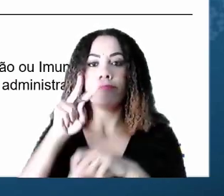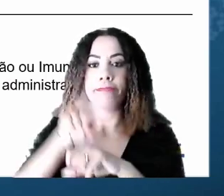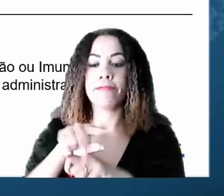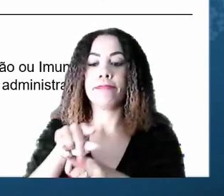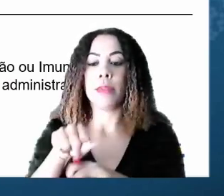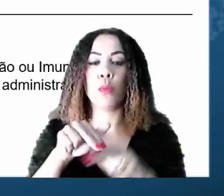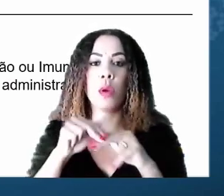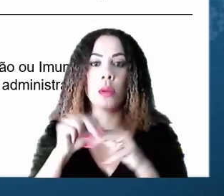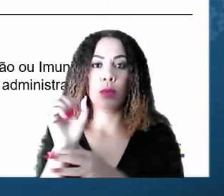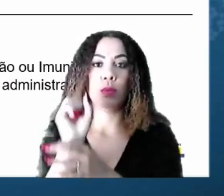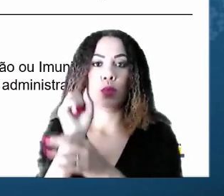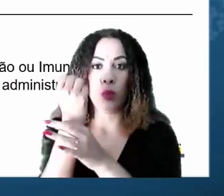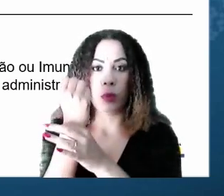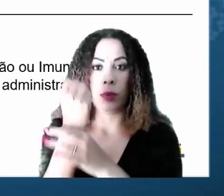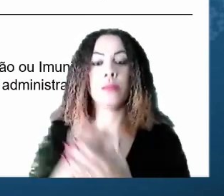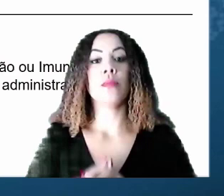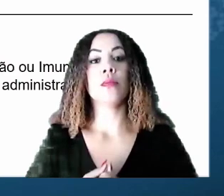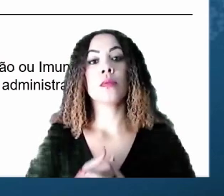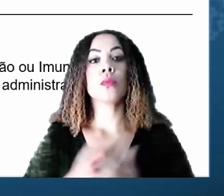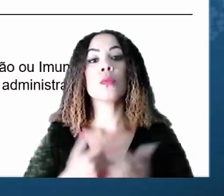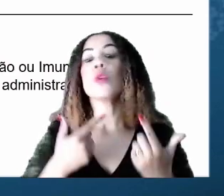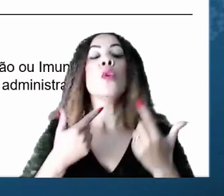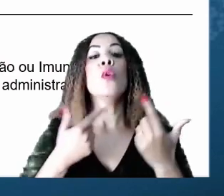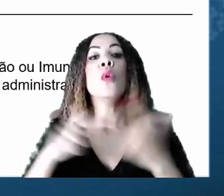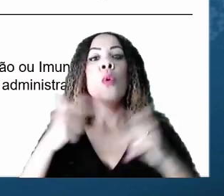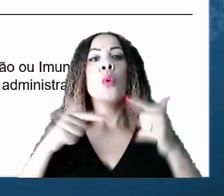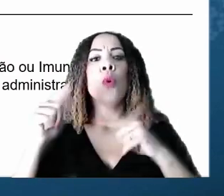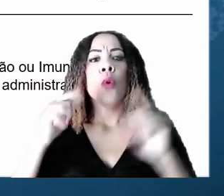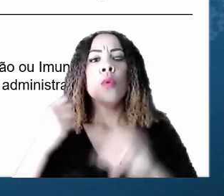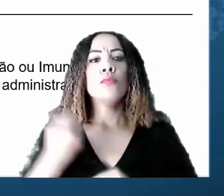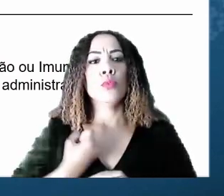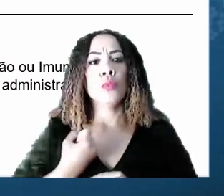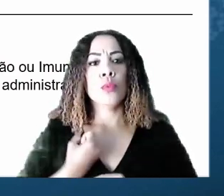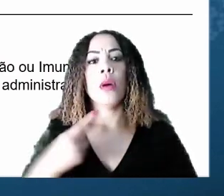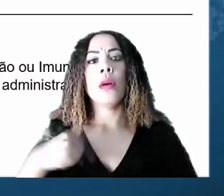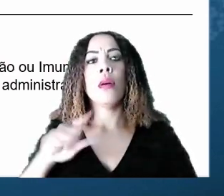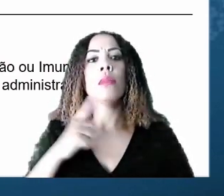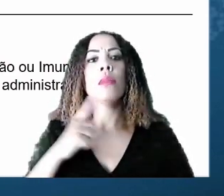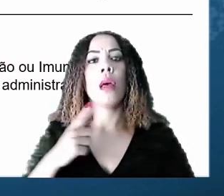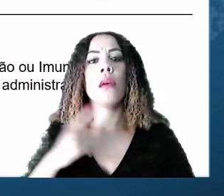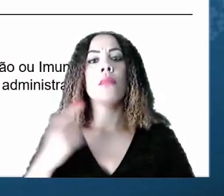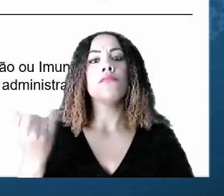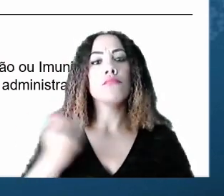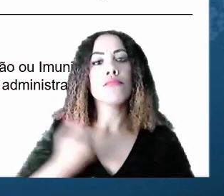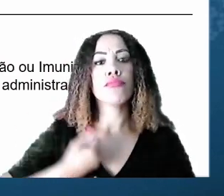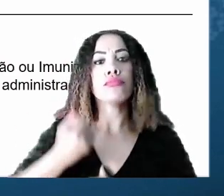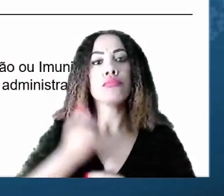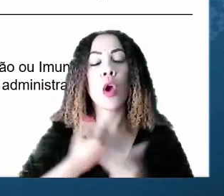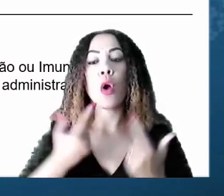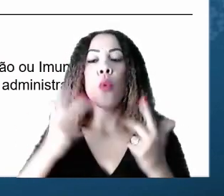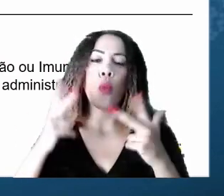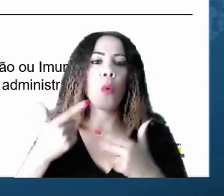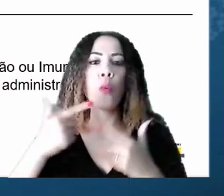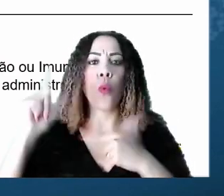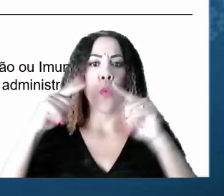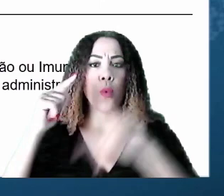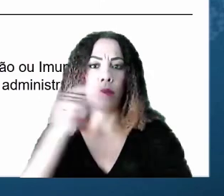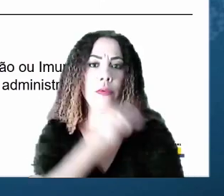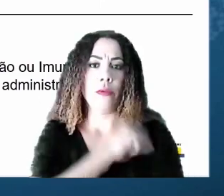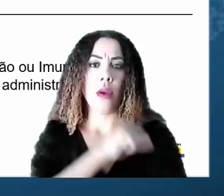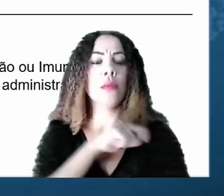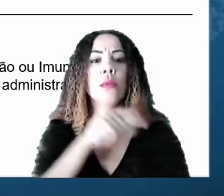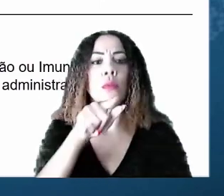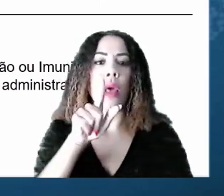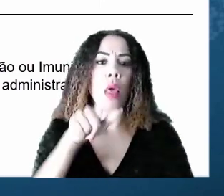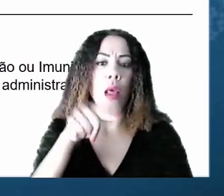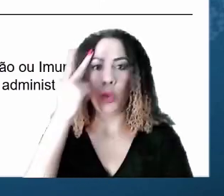Com relação aos demais ESAVs, a gente tem notificações conforme outras vacinas, isso aqui não foge muito do normal, só que